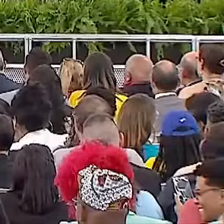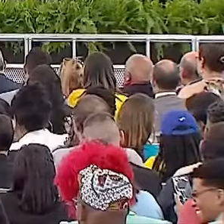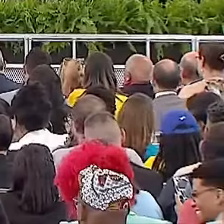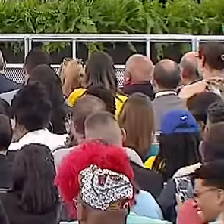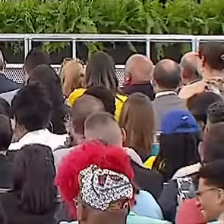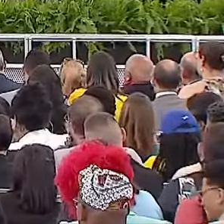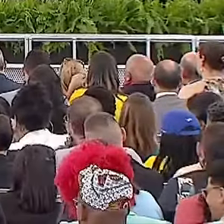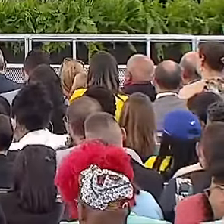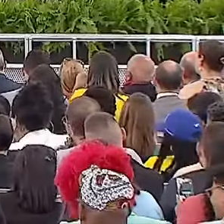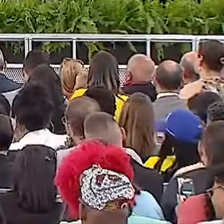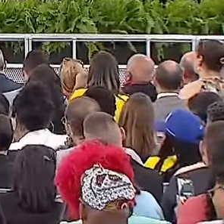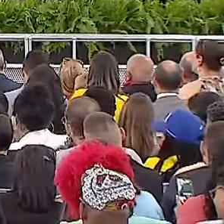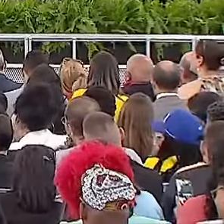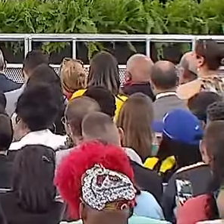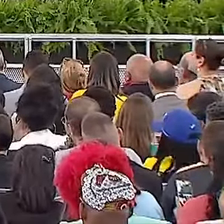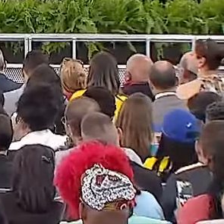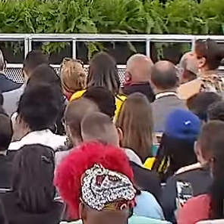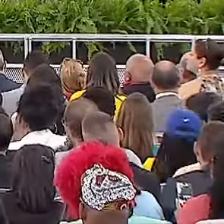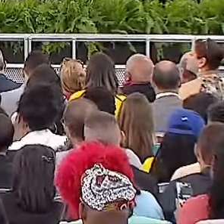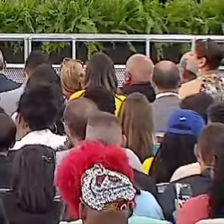Pode ir?